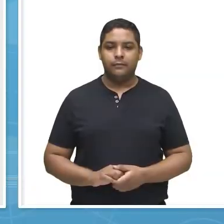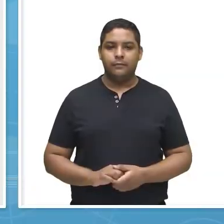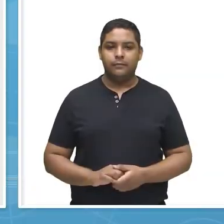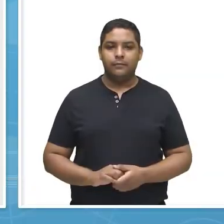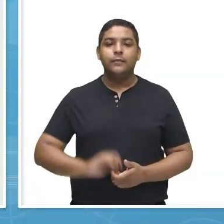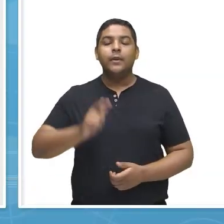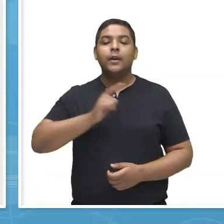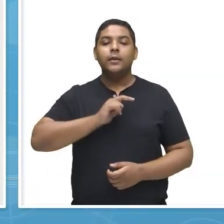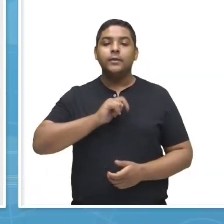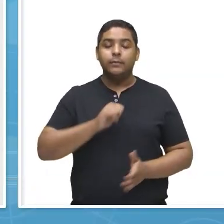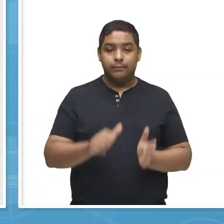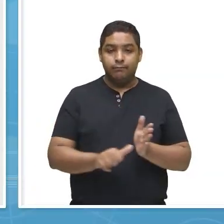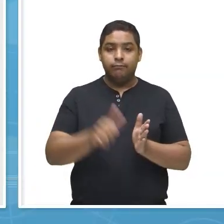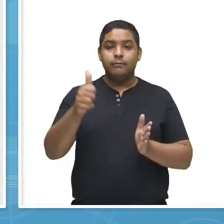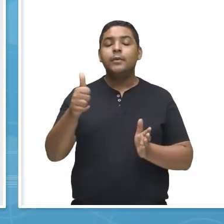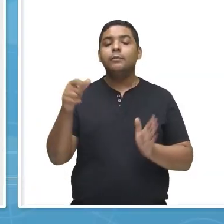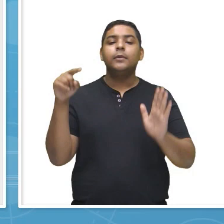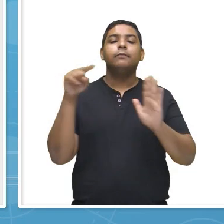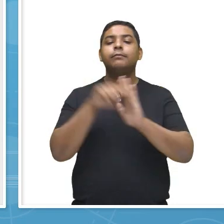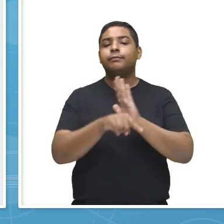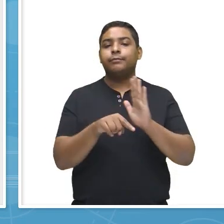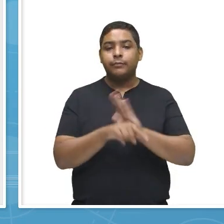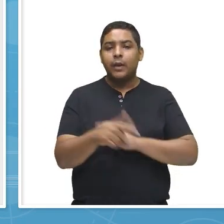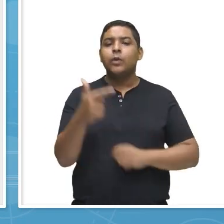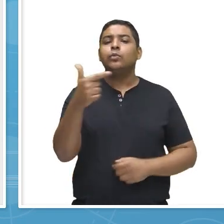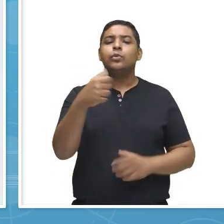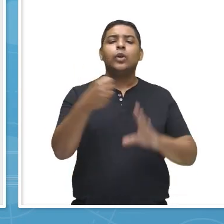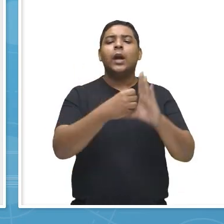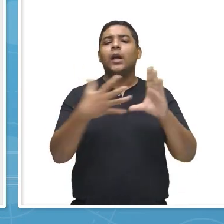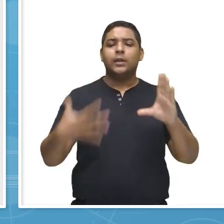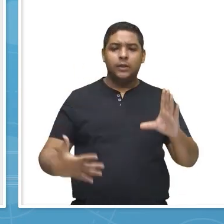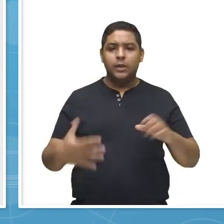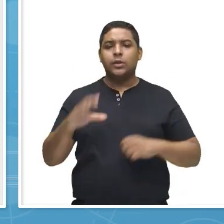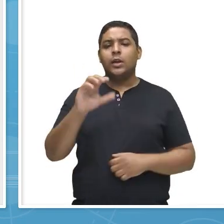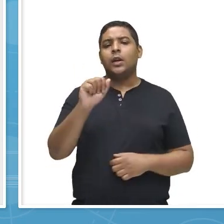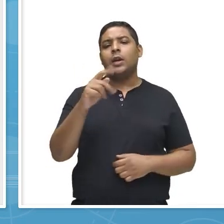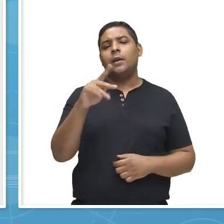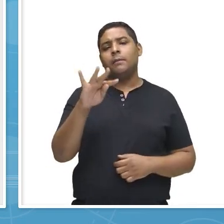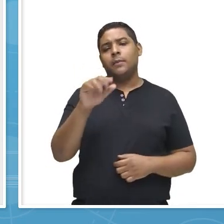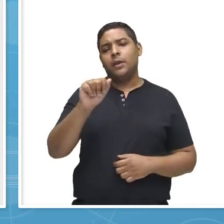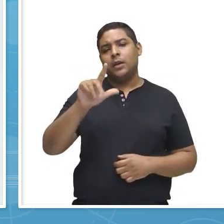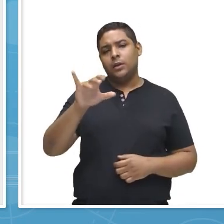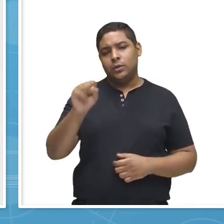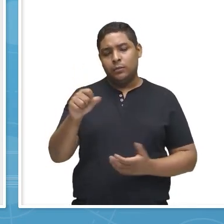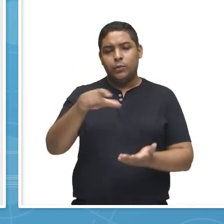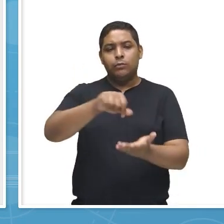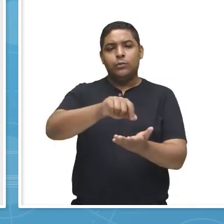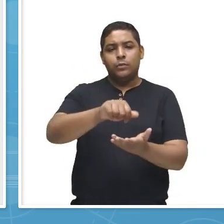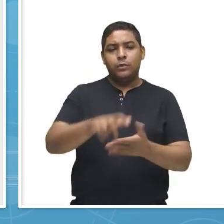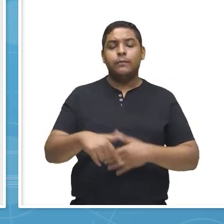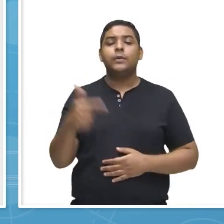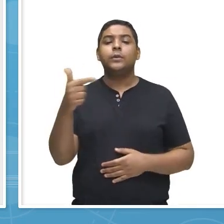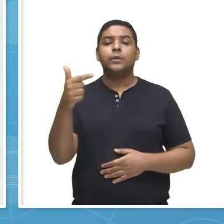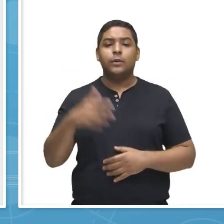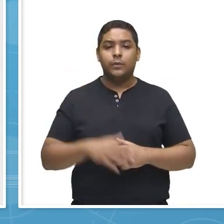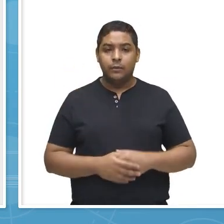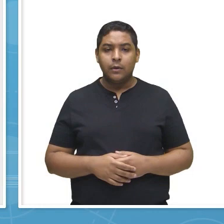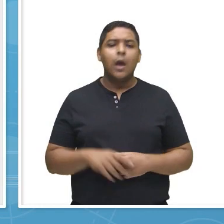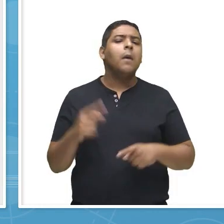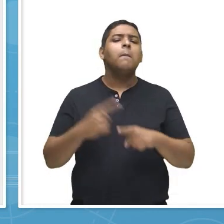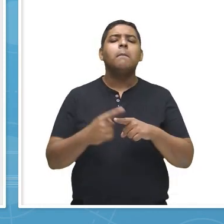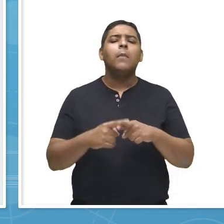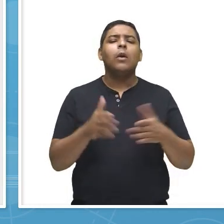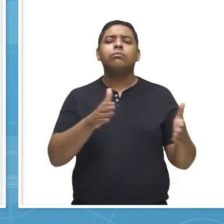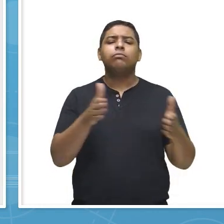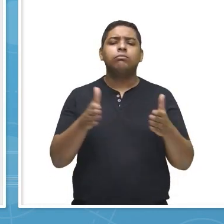Temos aí a primeira questão, escolha duas características do capitalismo e as defina. Segunda questão, nós temos por que a fase